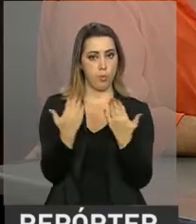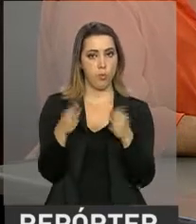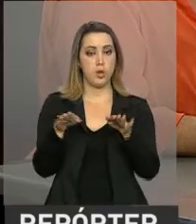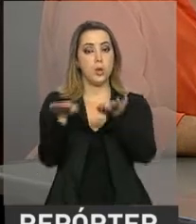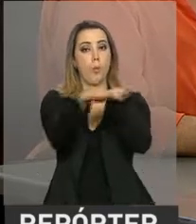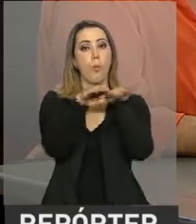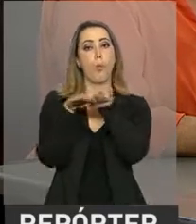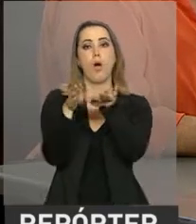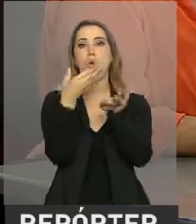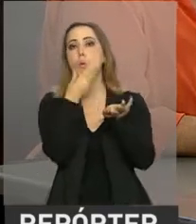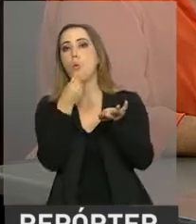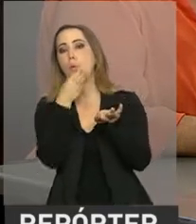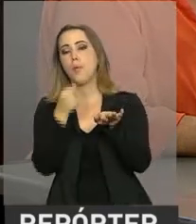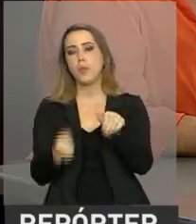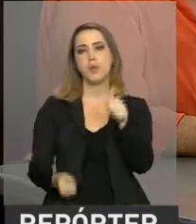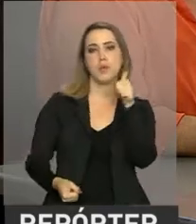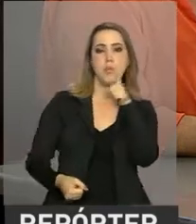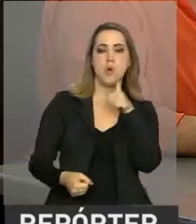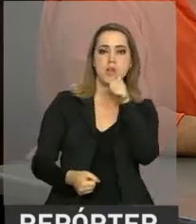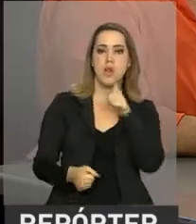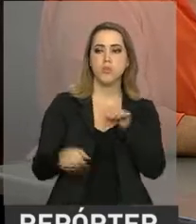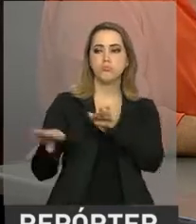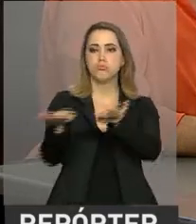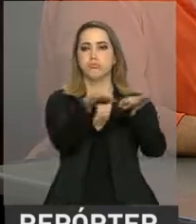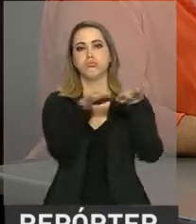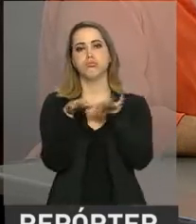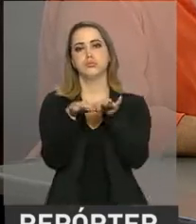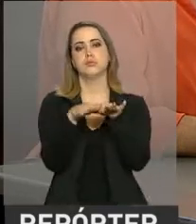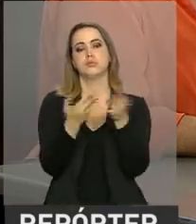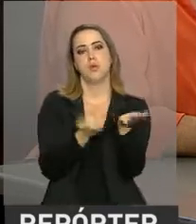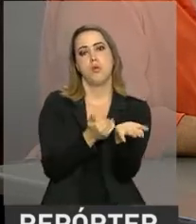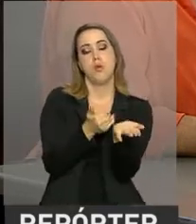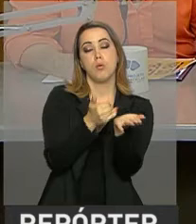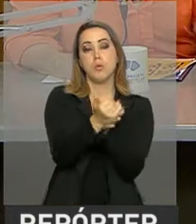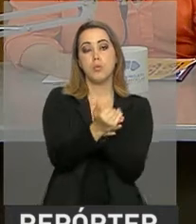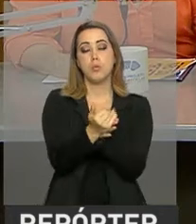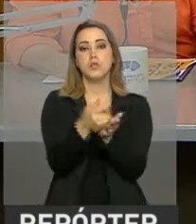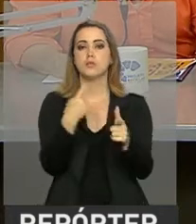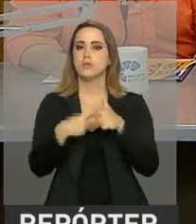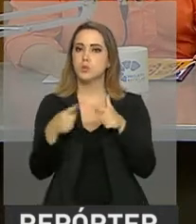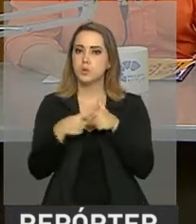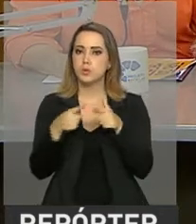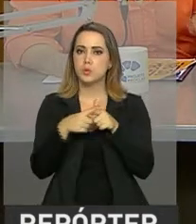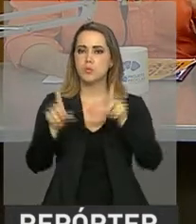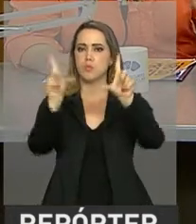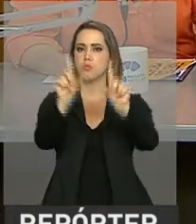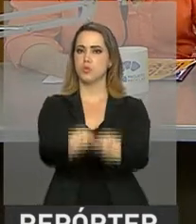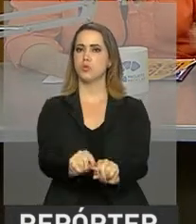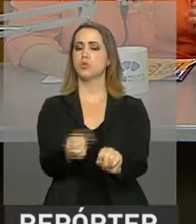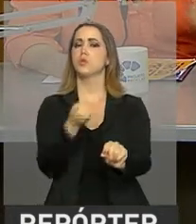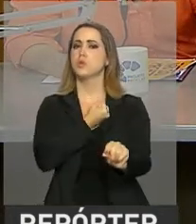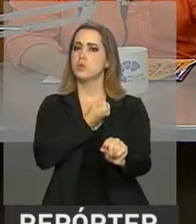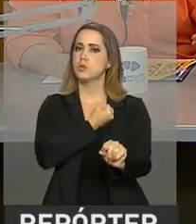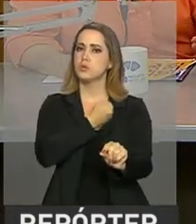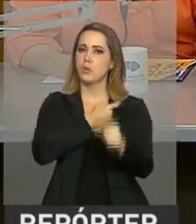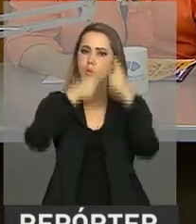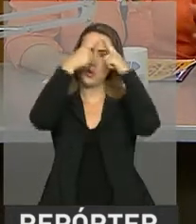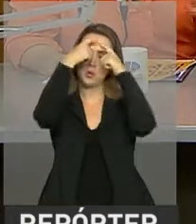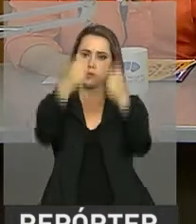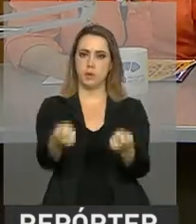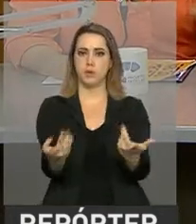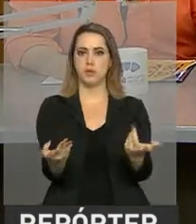igualdade. Então, essa nós estamos trabalhando a raiz do problema. É para que nós possamos diminuir esses números e chegar no momento de